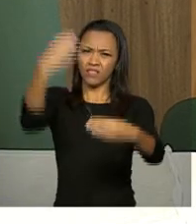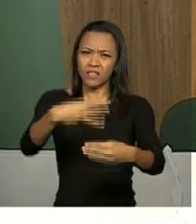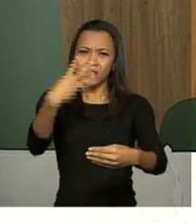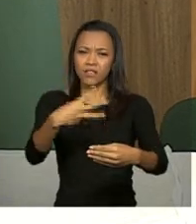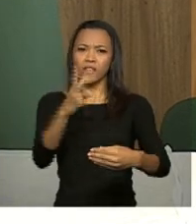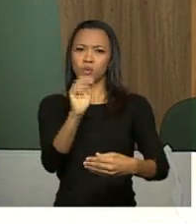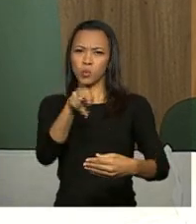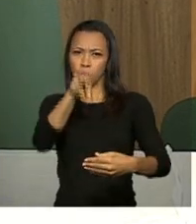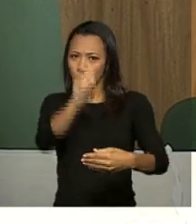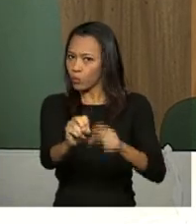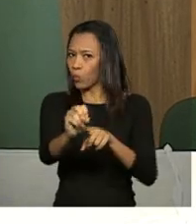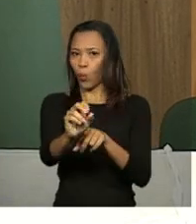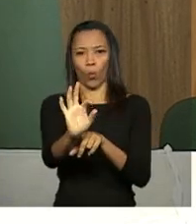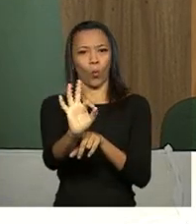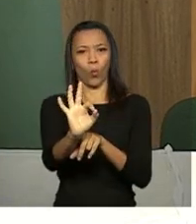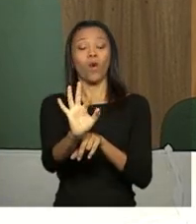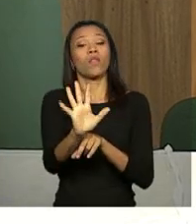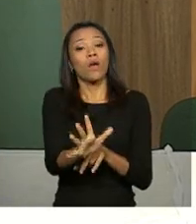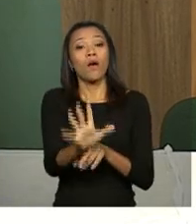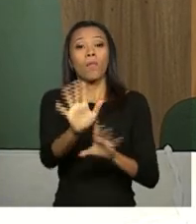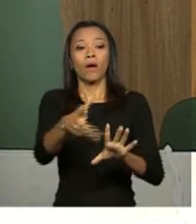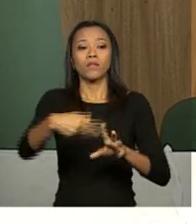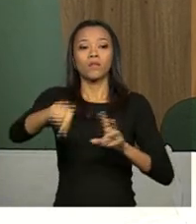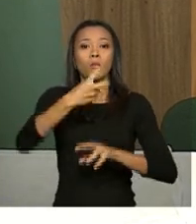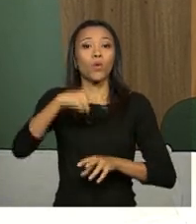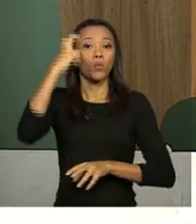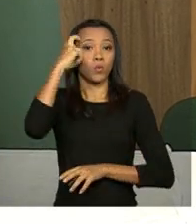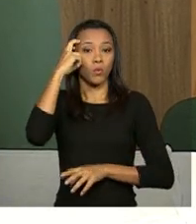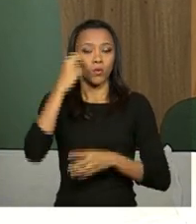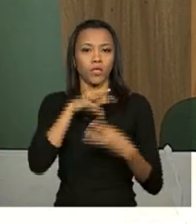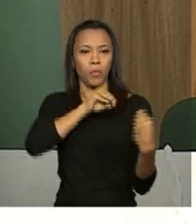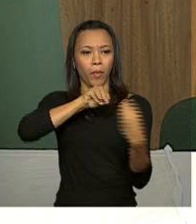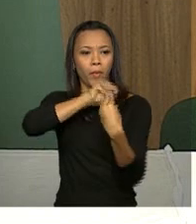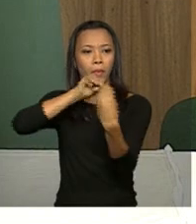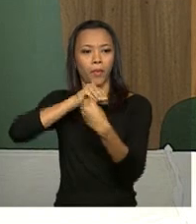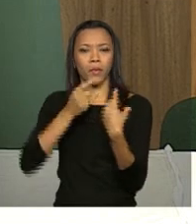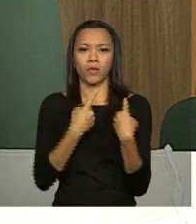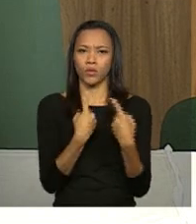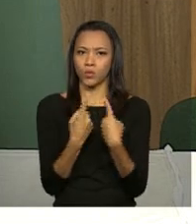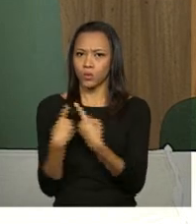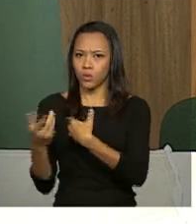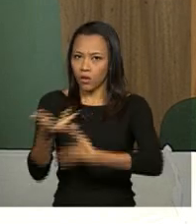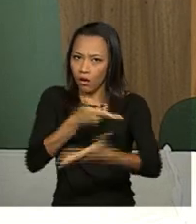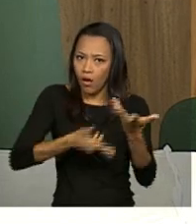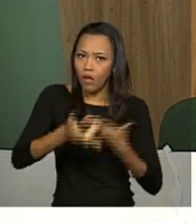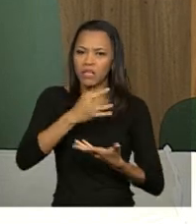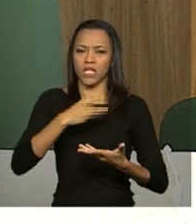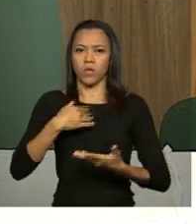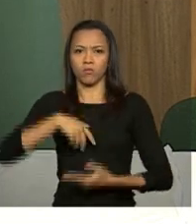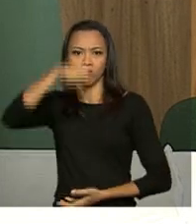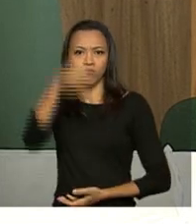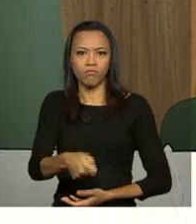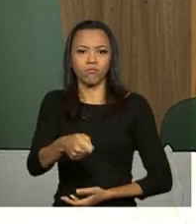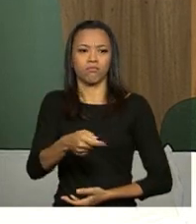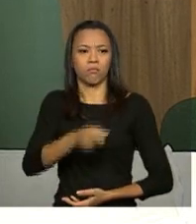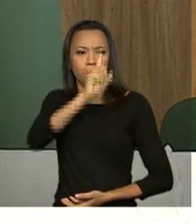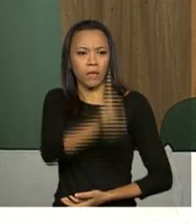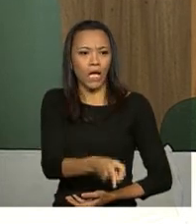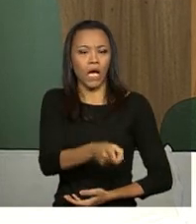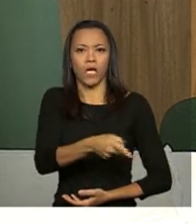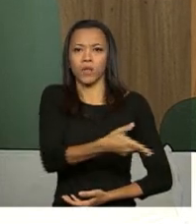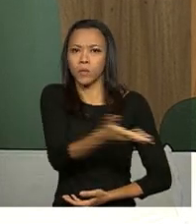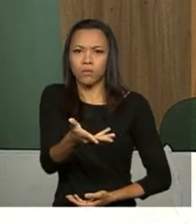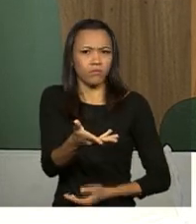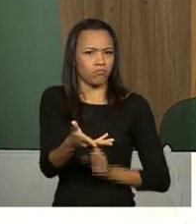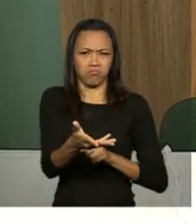nós estamos construir uma cultura de tolerância de diálogo de debate de discussão e não uma cultura de radicalismo intolerância